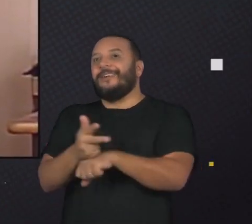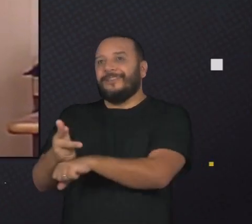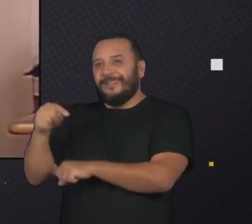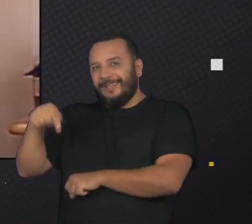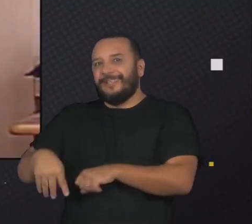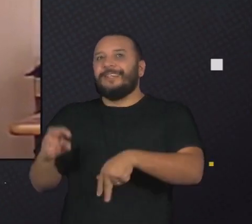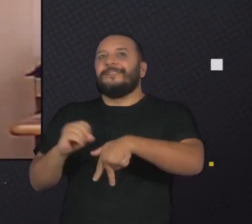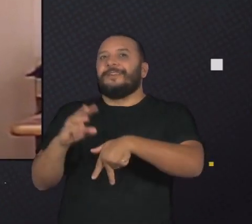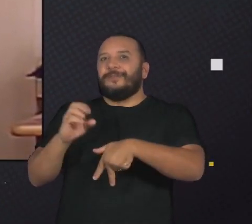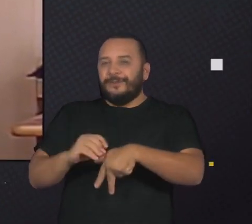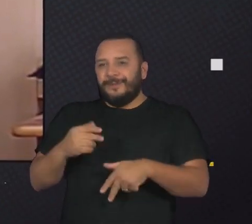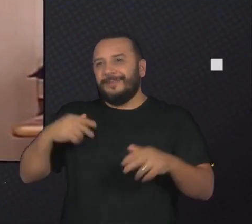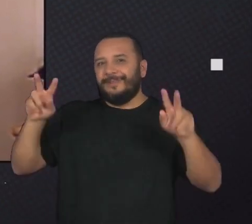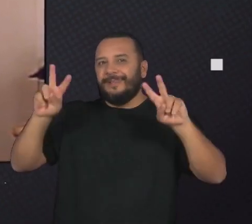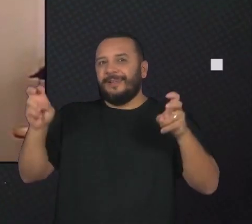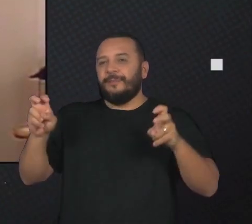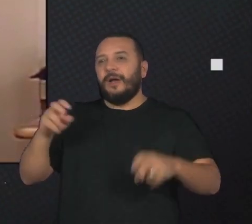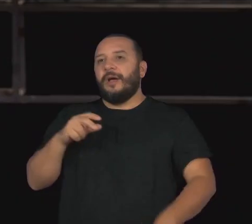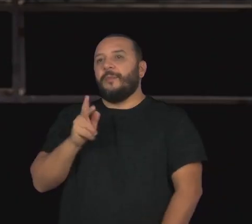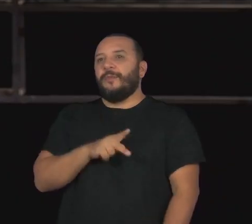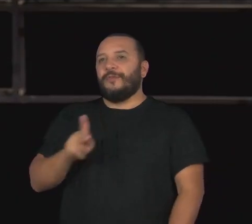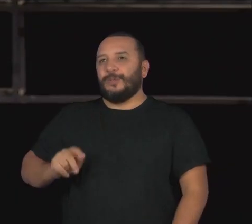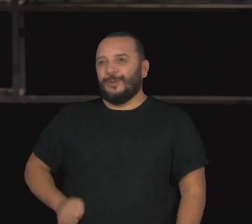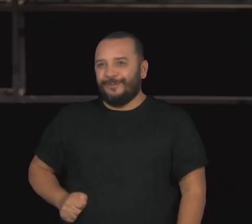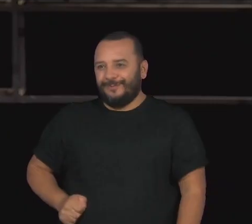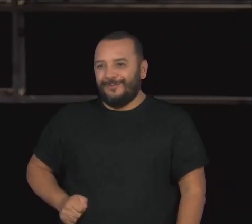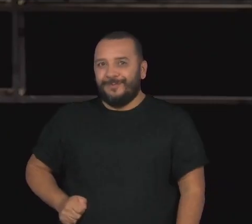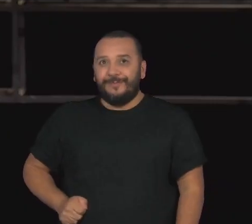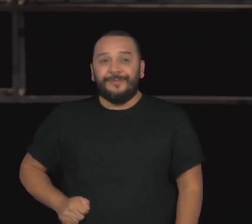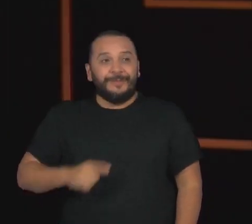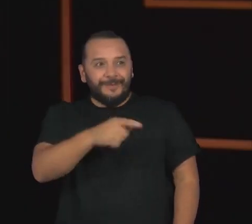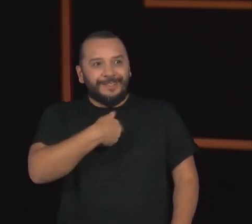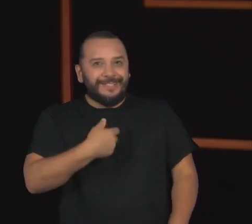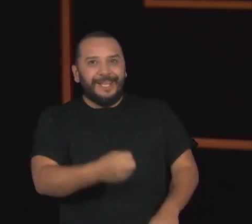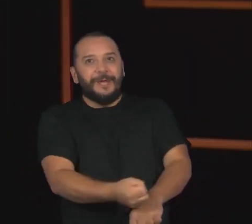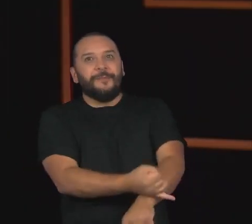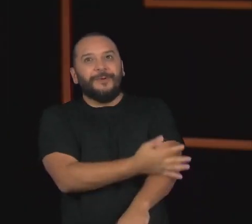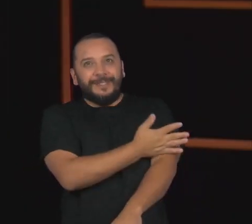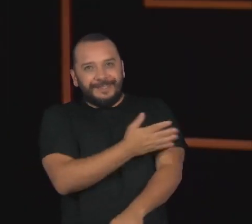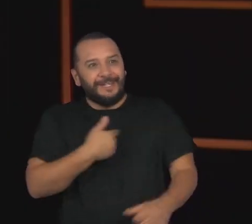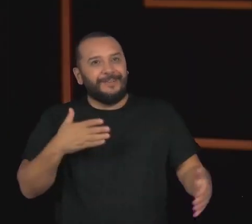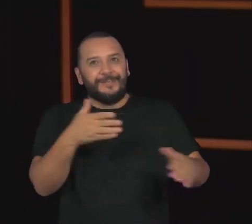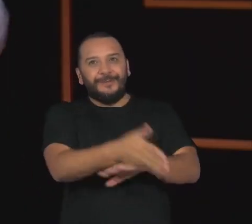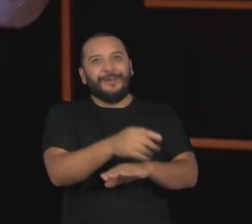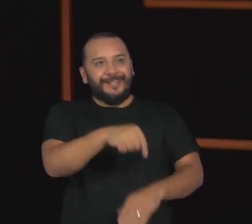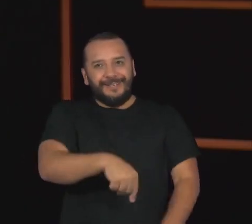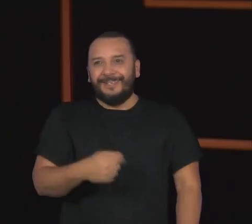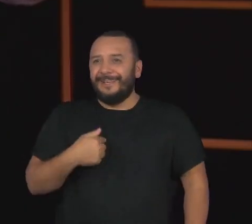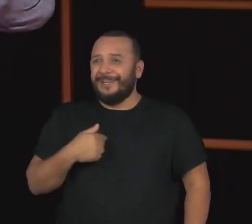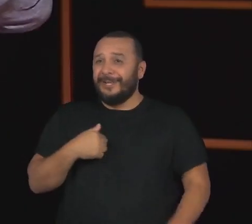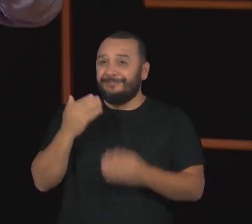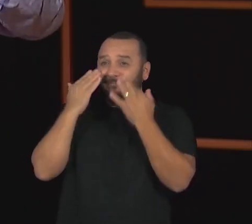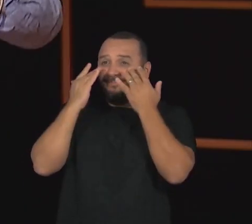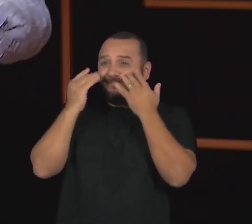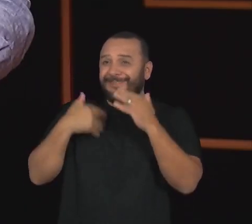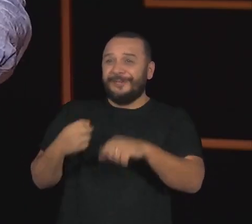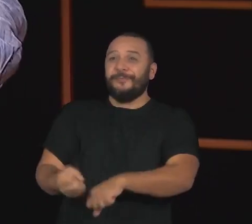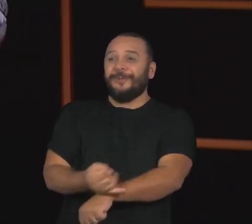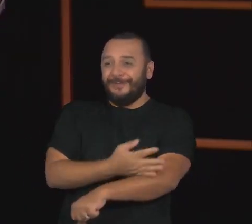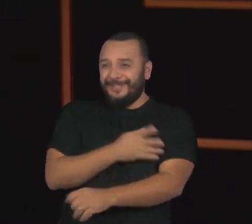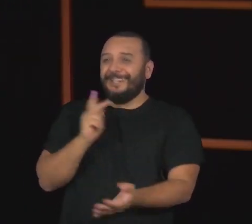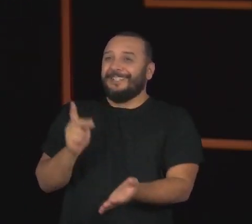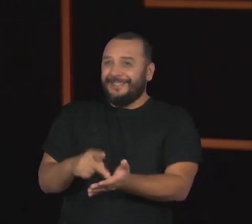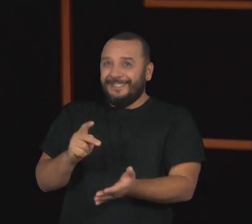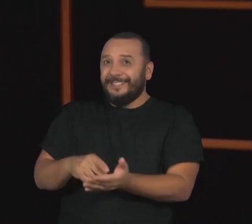esse programa O Professor. Por isso a emoção na hora de entrar aqui pelos corredores, né? Eu fiquei com o olho cheio d'água, virei ali, entrei, de